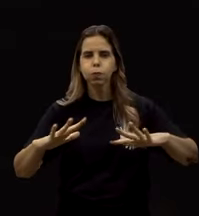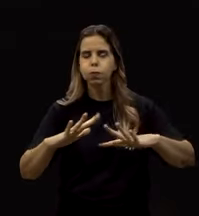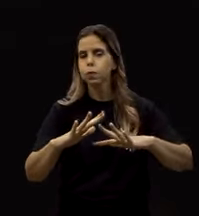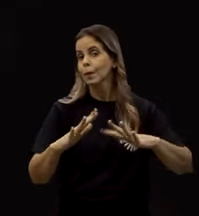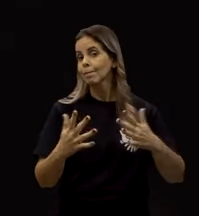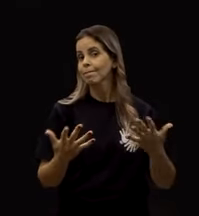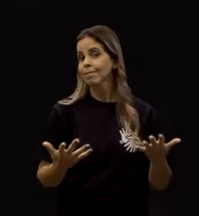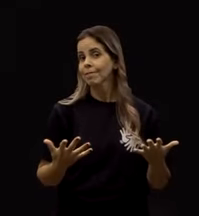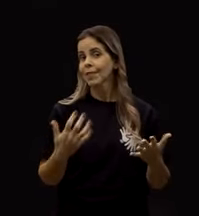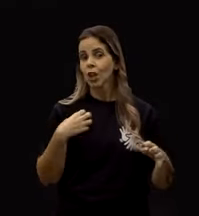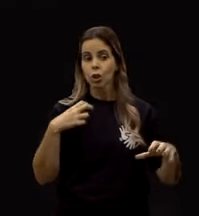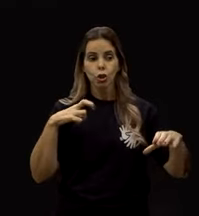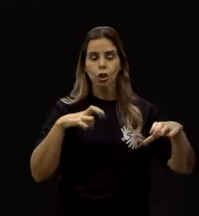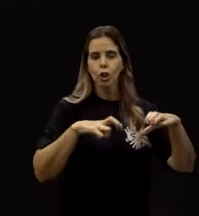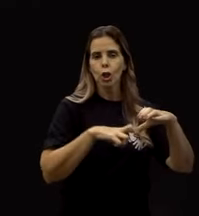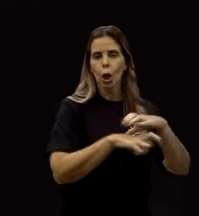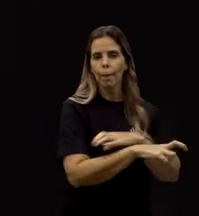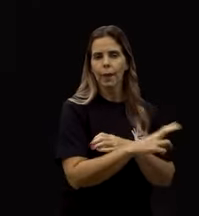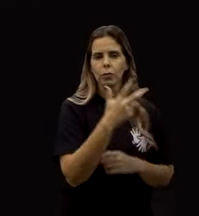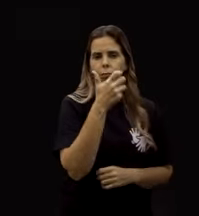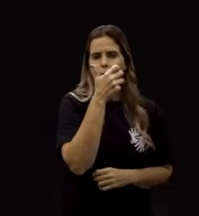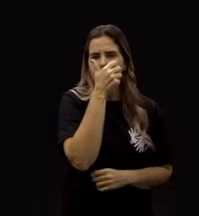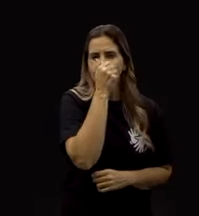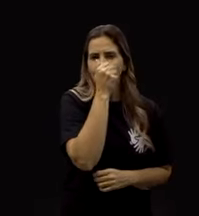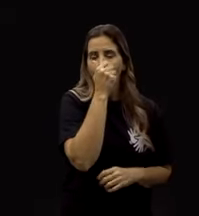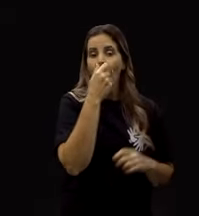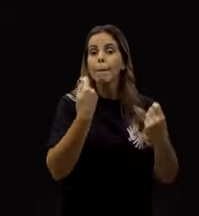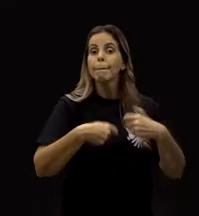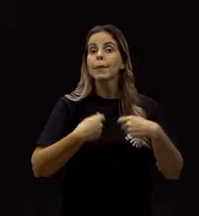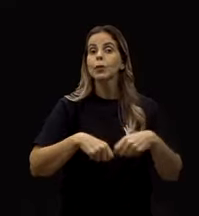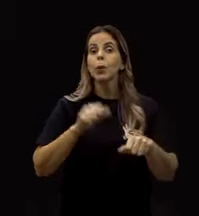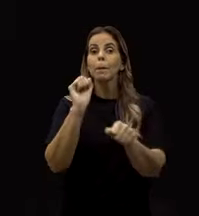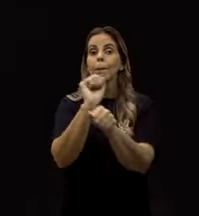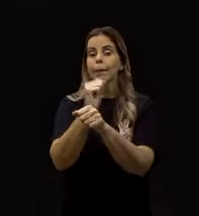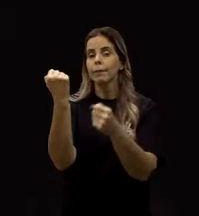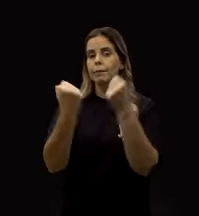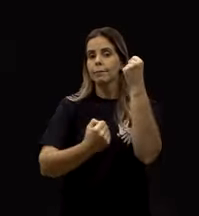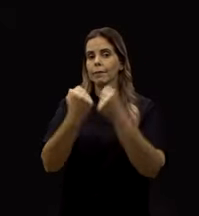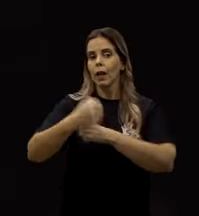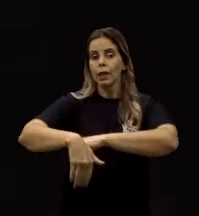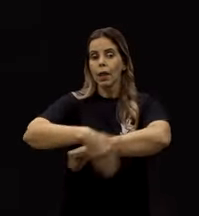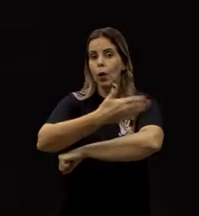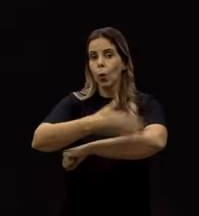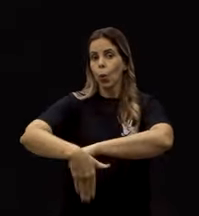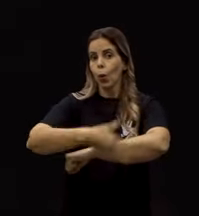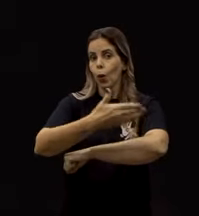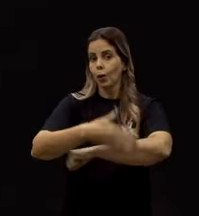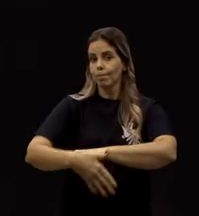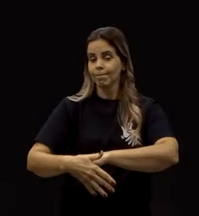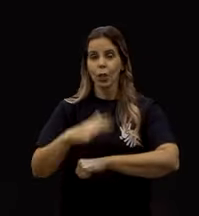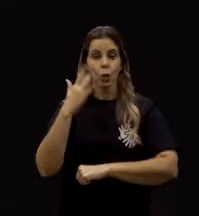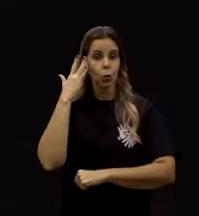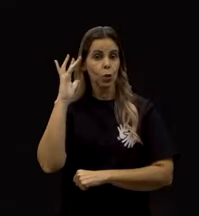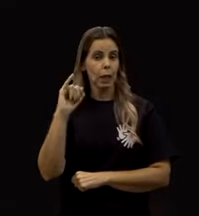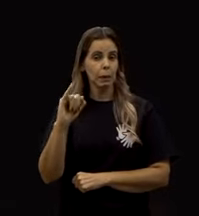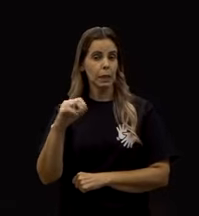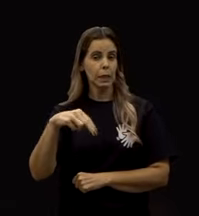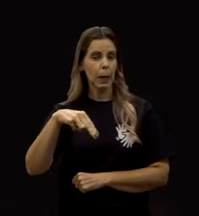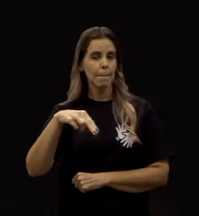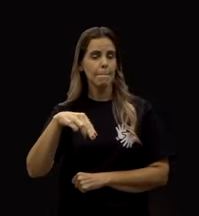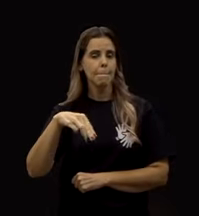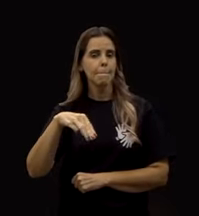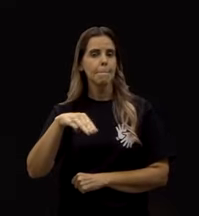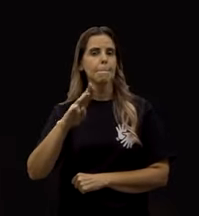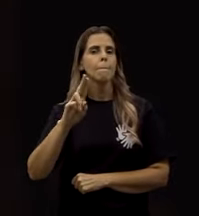você enfrentou estacionamento lotado você tem que parar o carro lá na rua do caramba lá não sabe nem se vai ganhar multa lá na Rua P pum